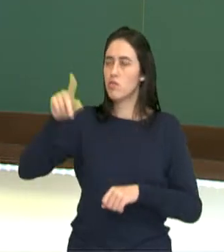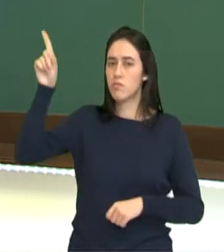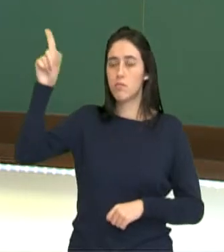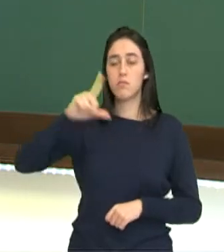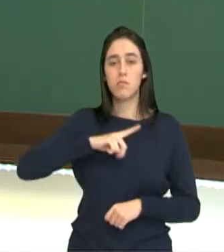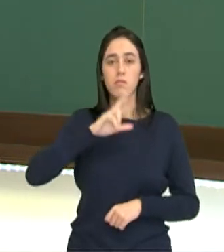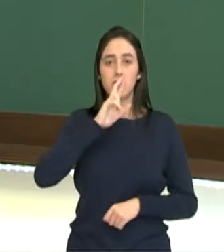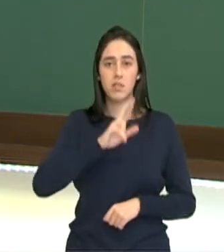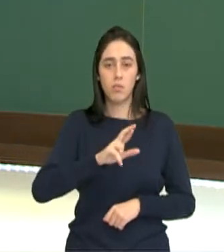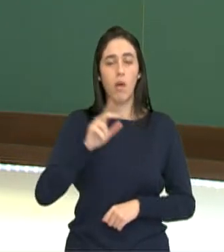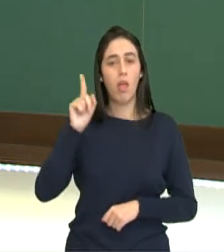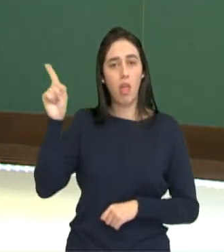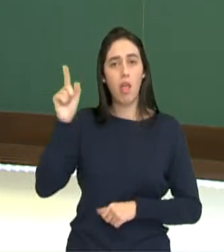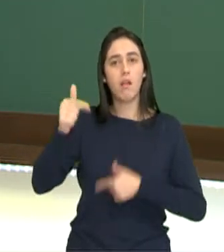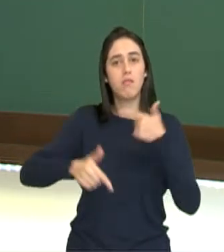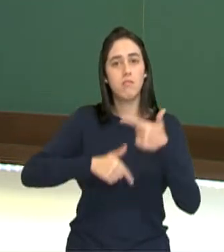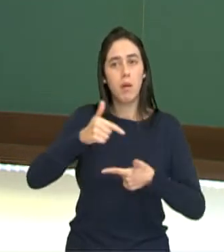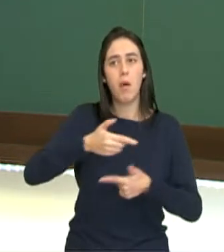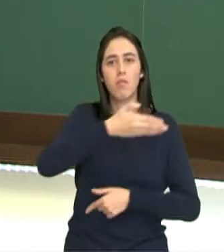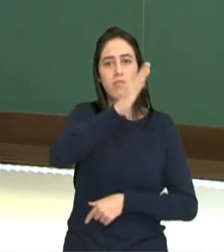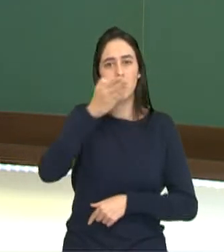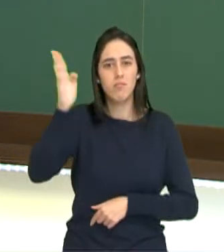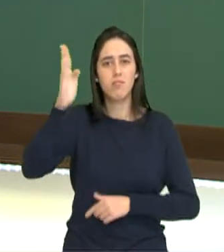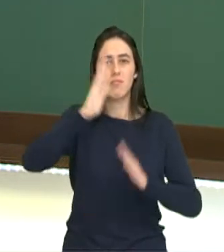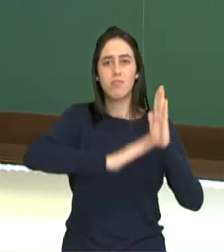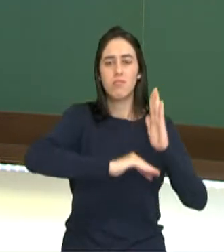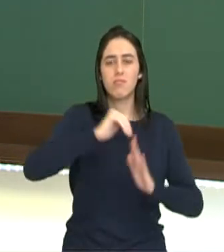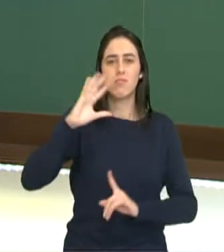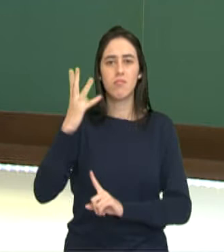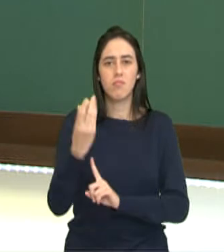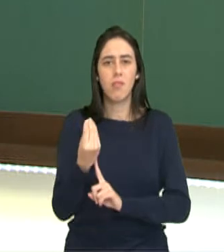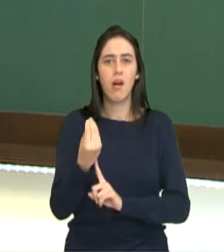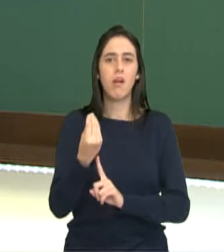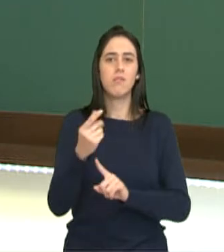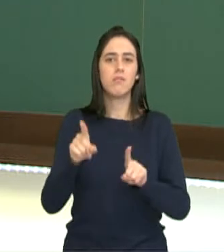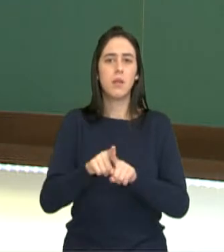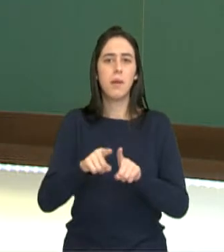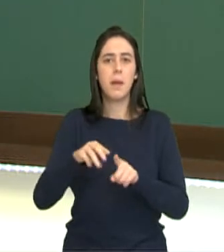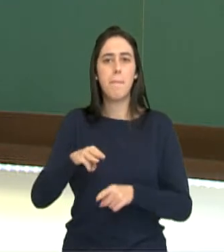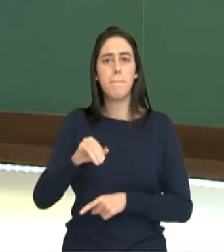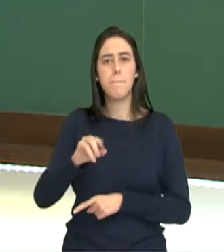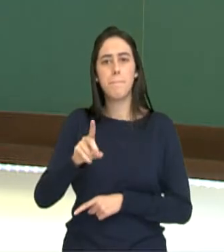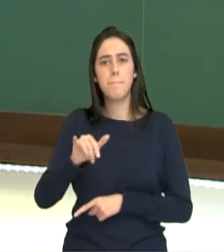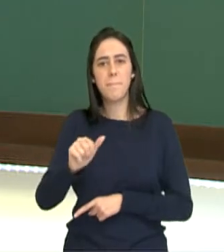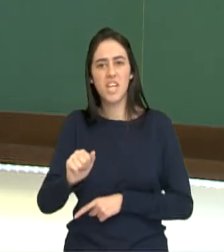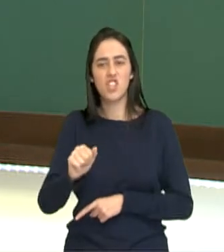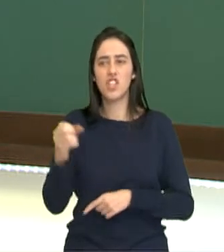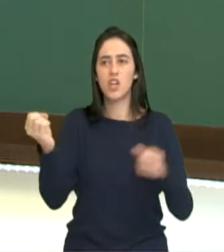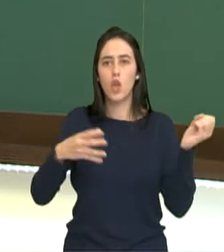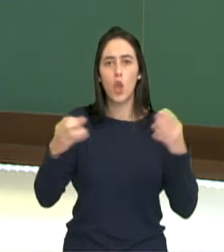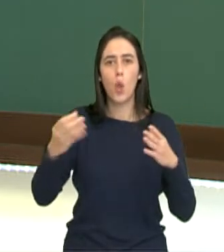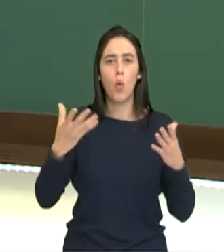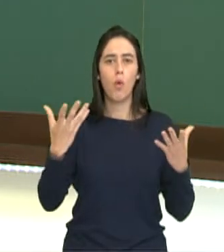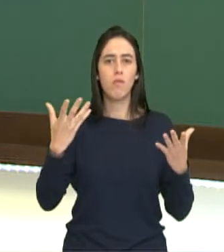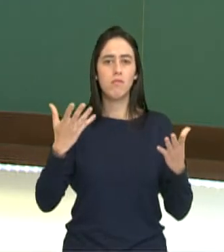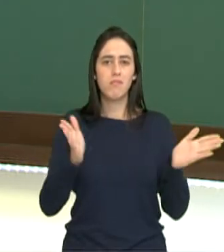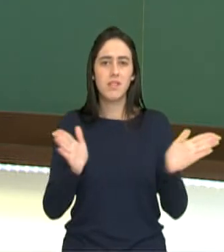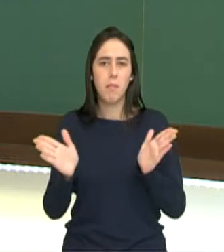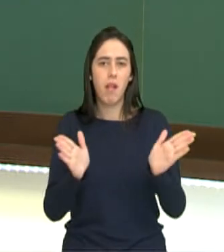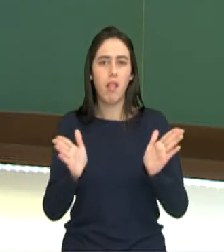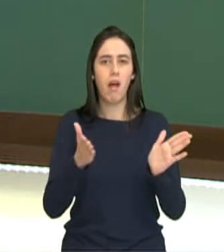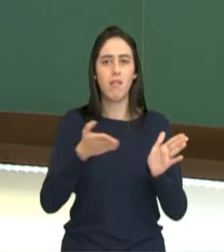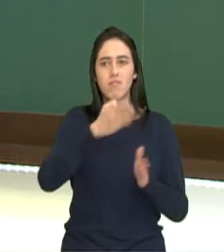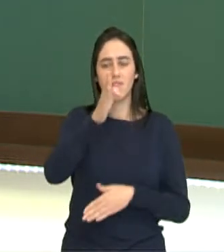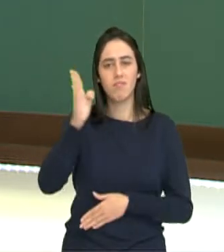urbanização, acessibilidade e mídia contemporânea, né, pessoal? Mídia contemporânea, então, é também